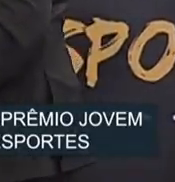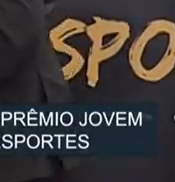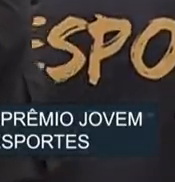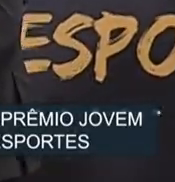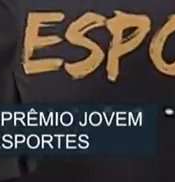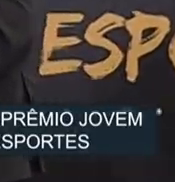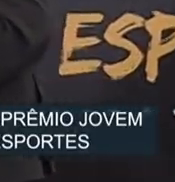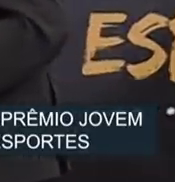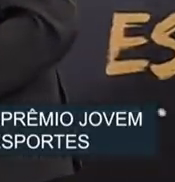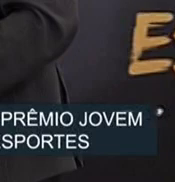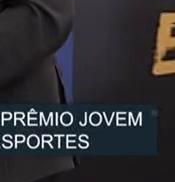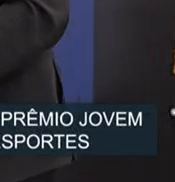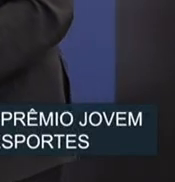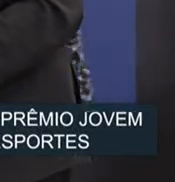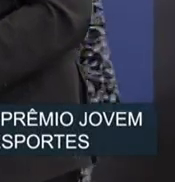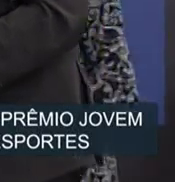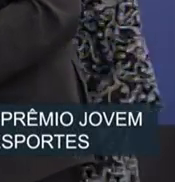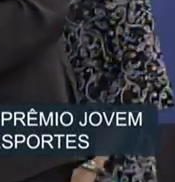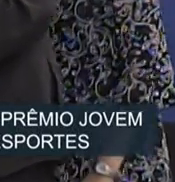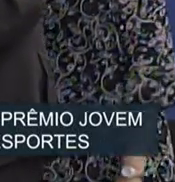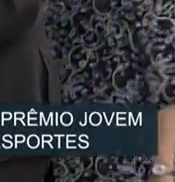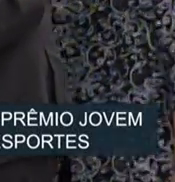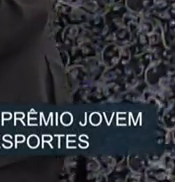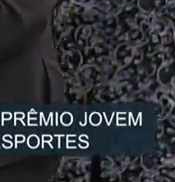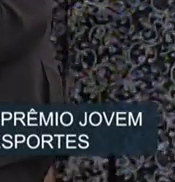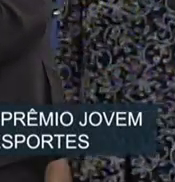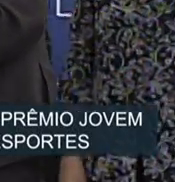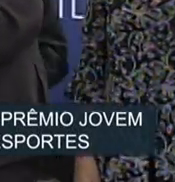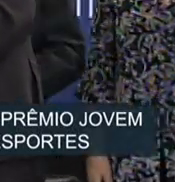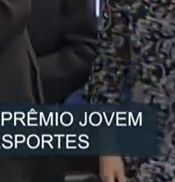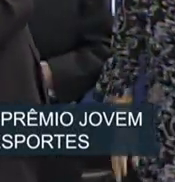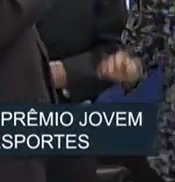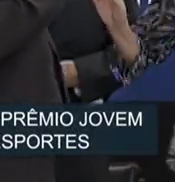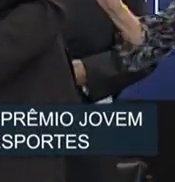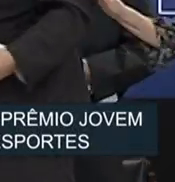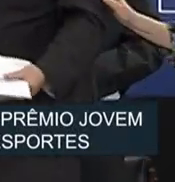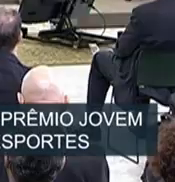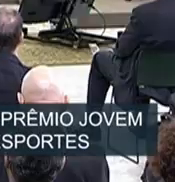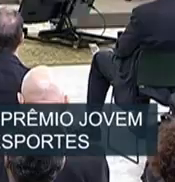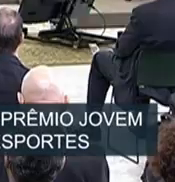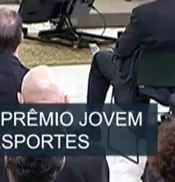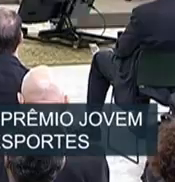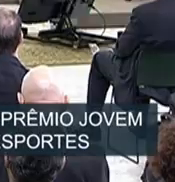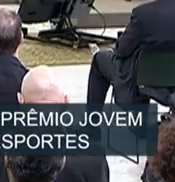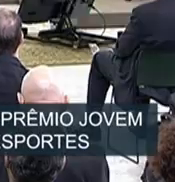presentes com a palavra senhora Presidenta da República Dilma russef